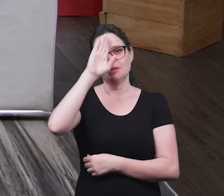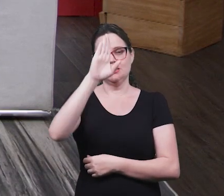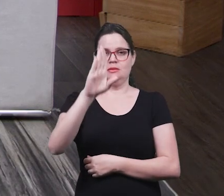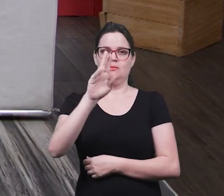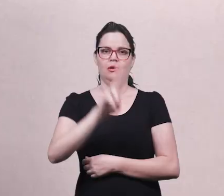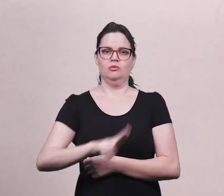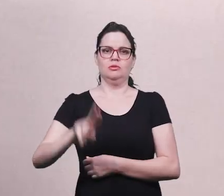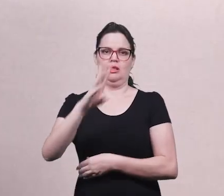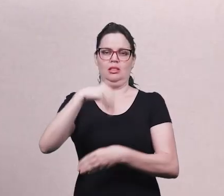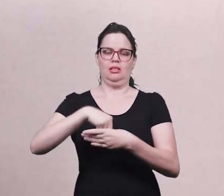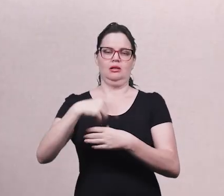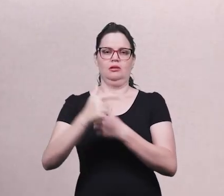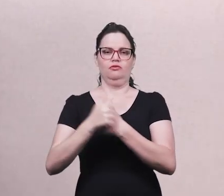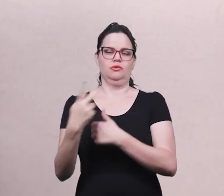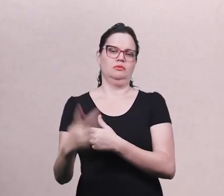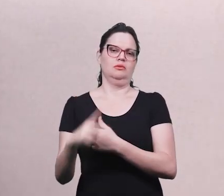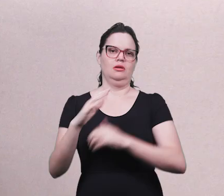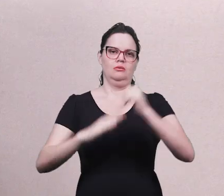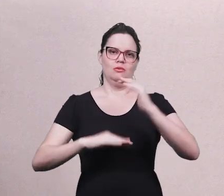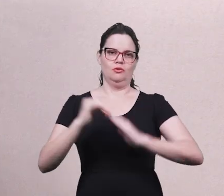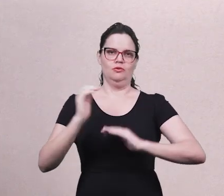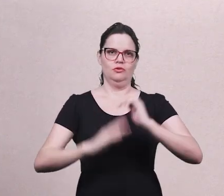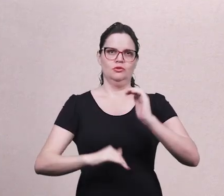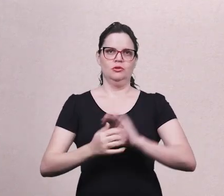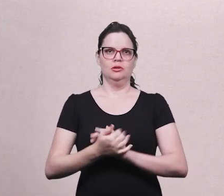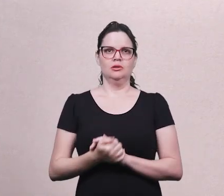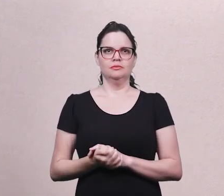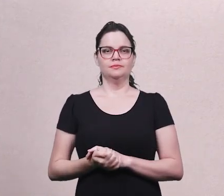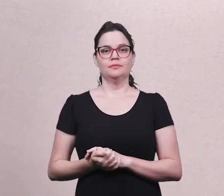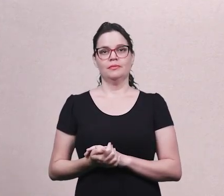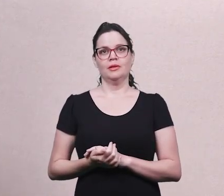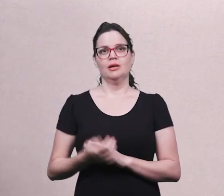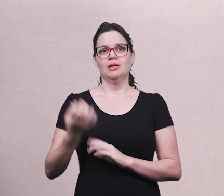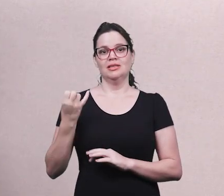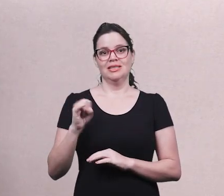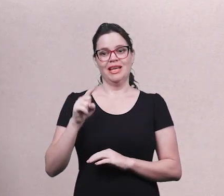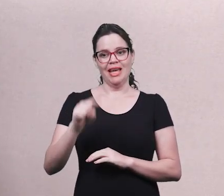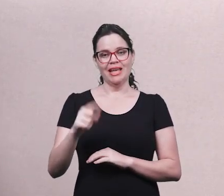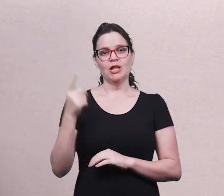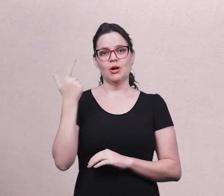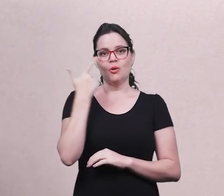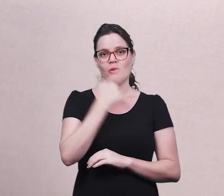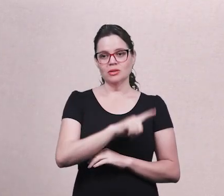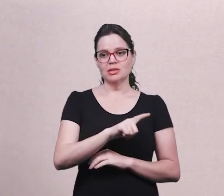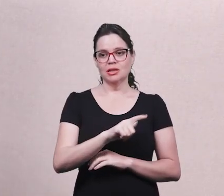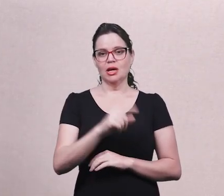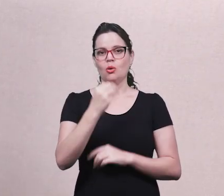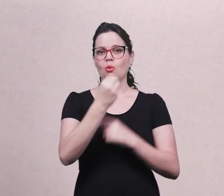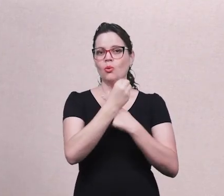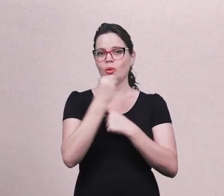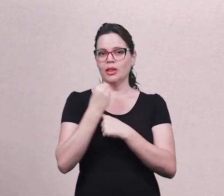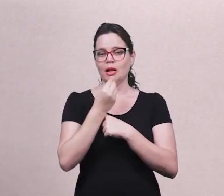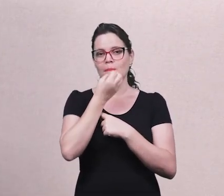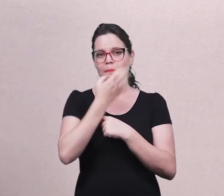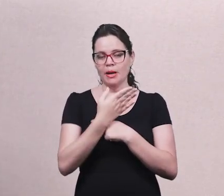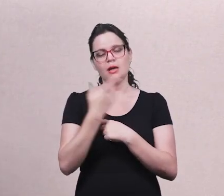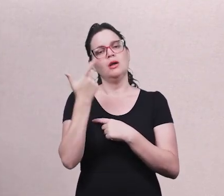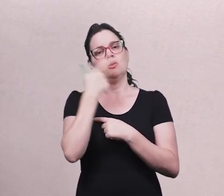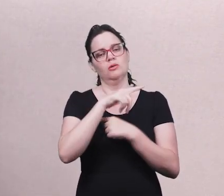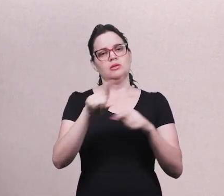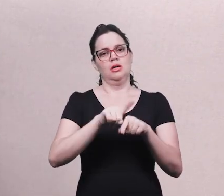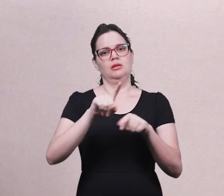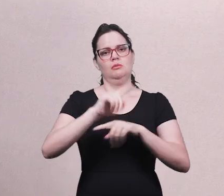E como instrumento de trabalho, ele só vai conseguir desempenhar a sua função se cuidar dela, assim como